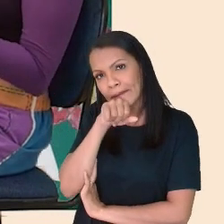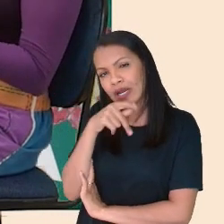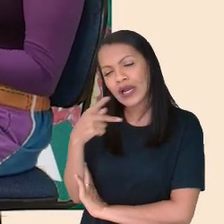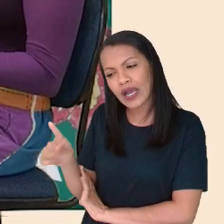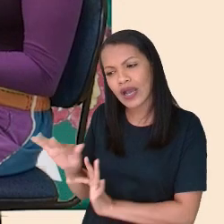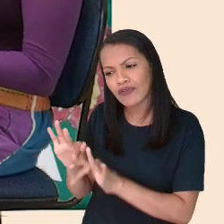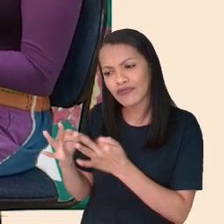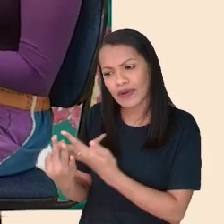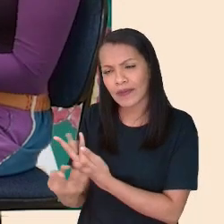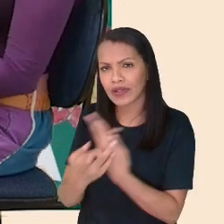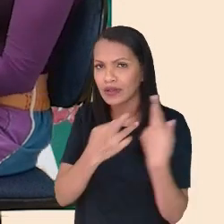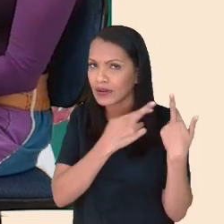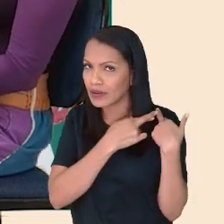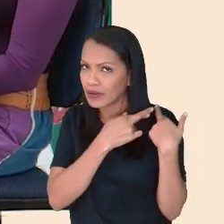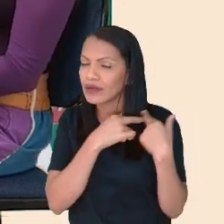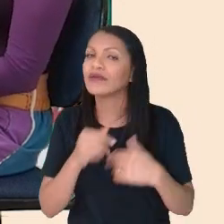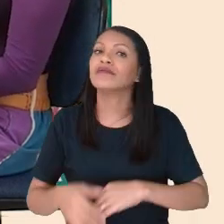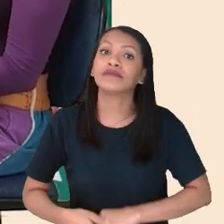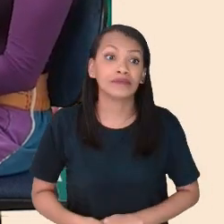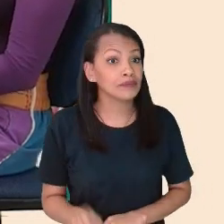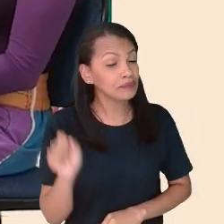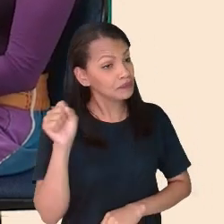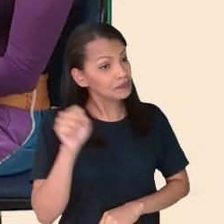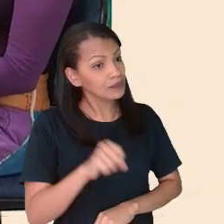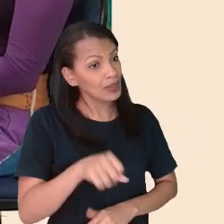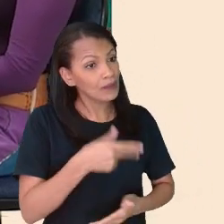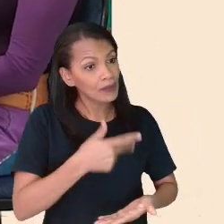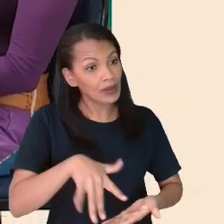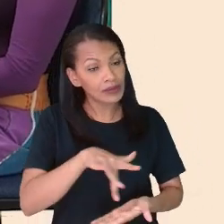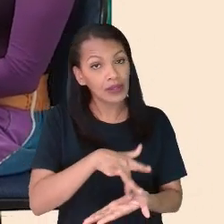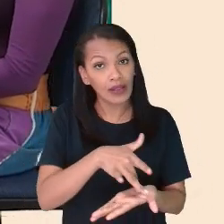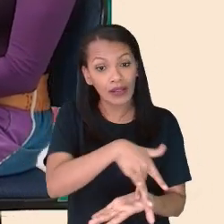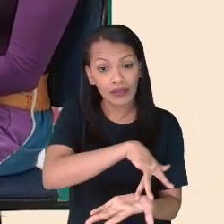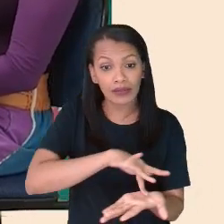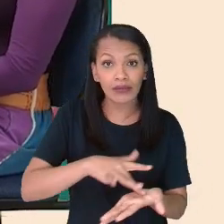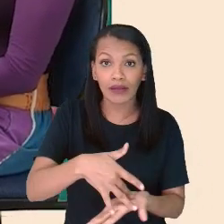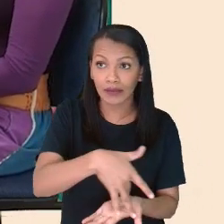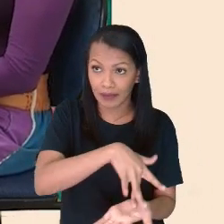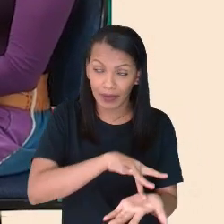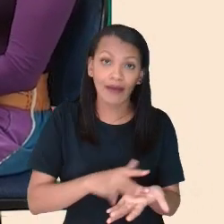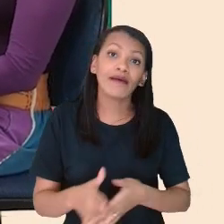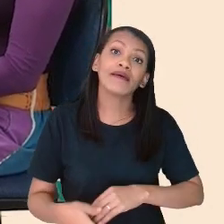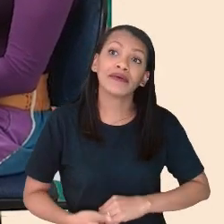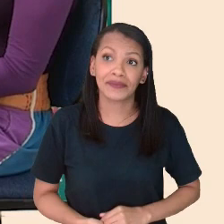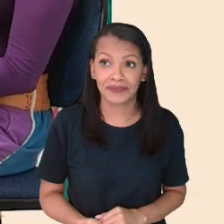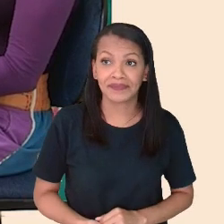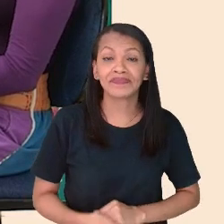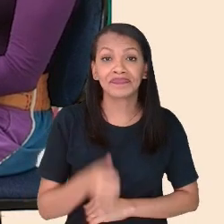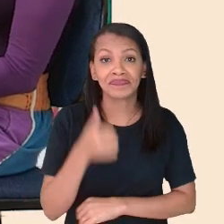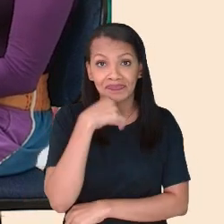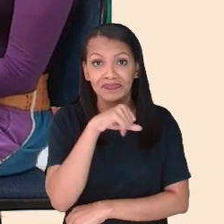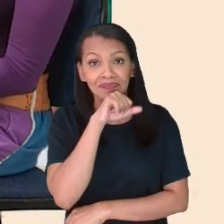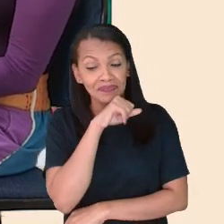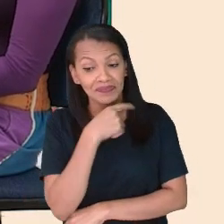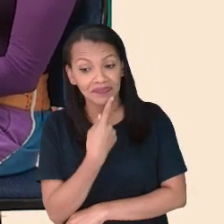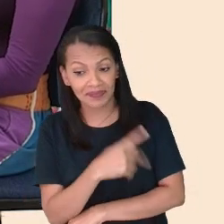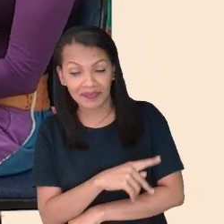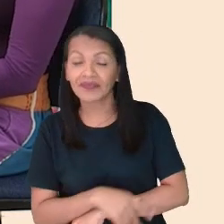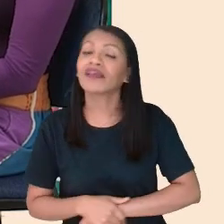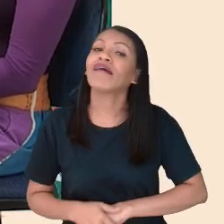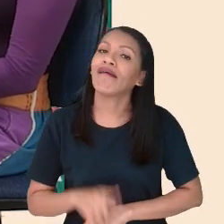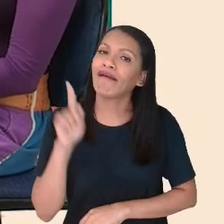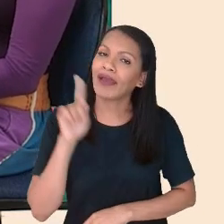dos responsáveis. Minha né? gente, ela dança balé clássico. A mãe dela é